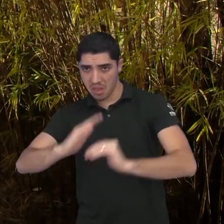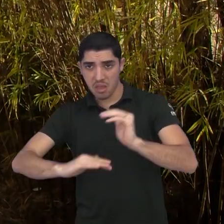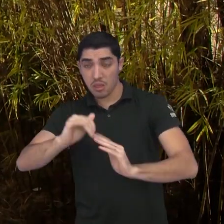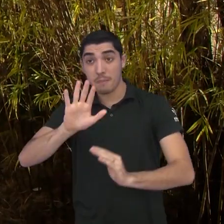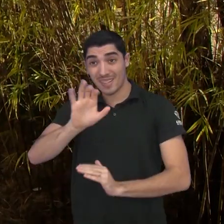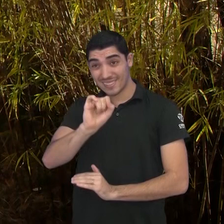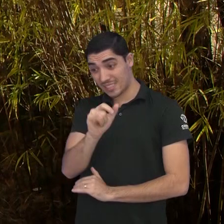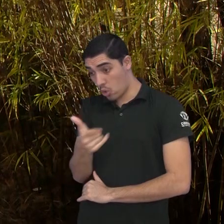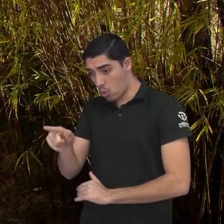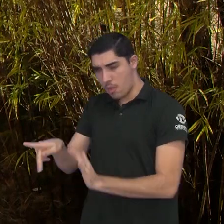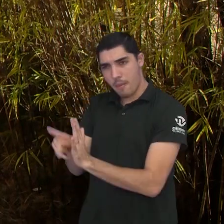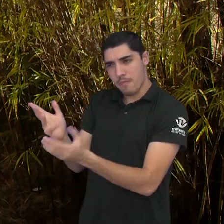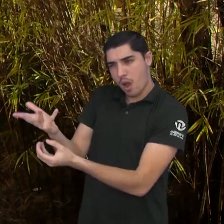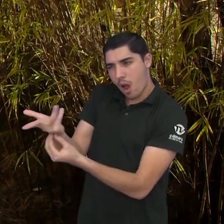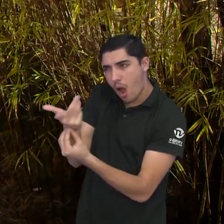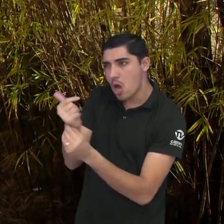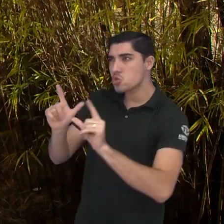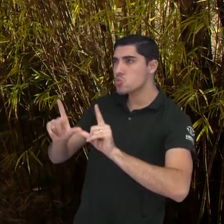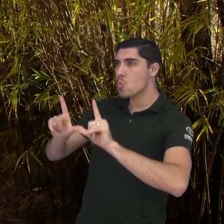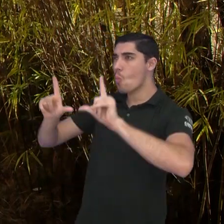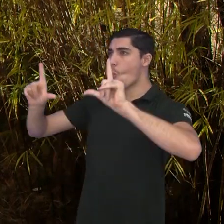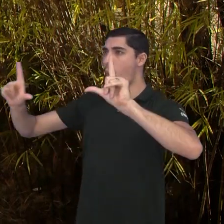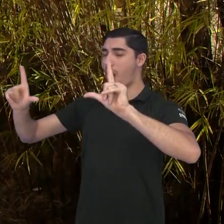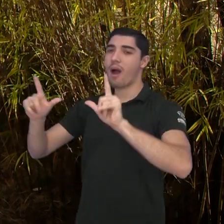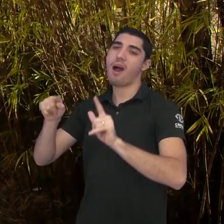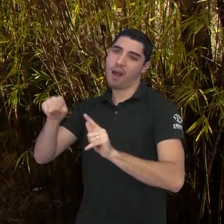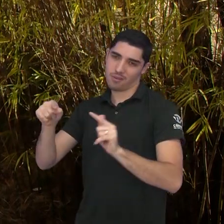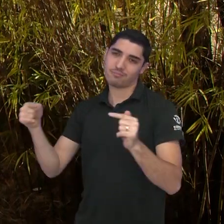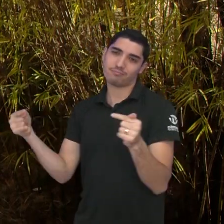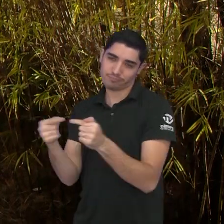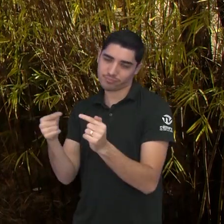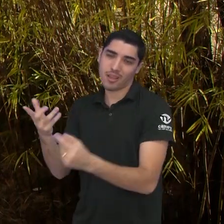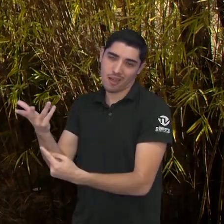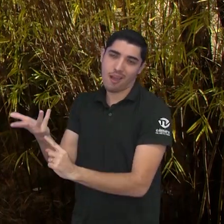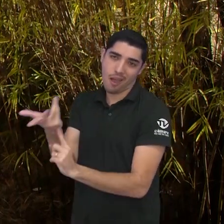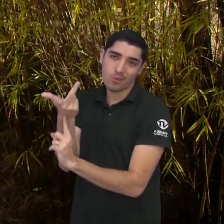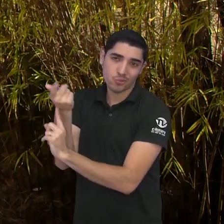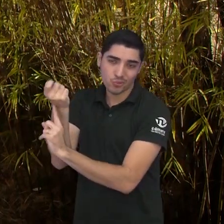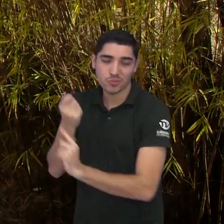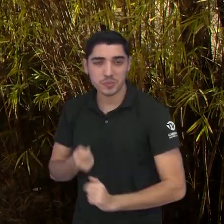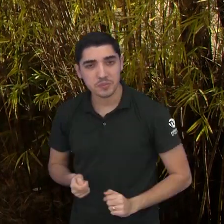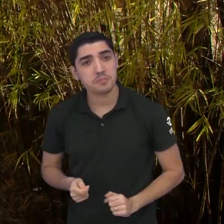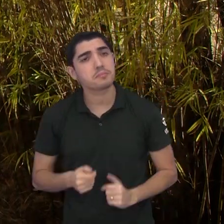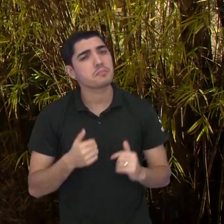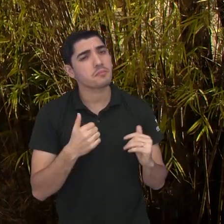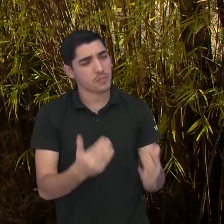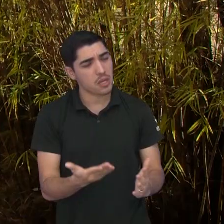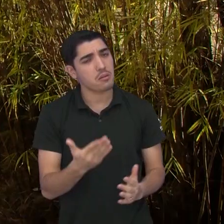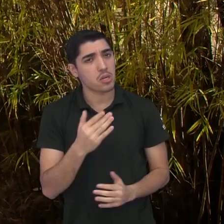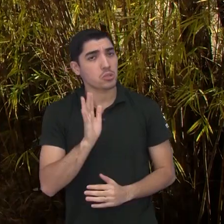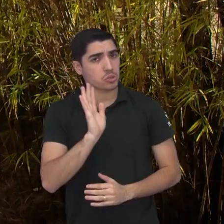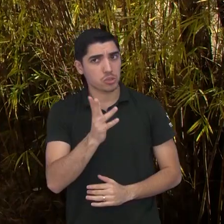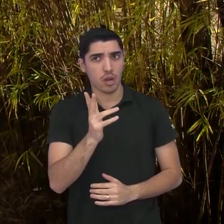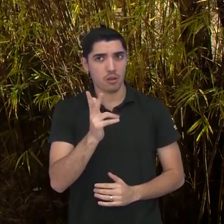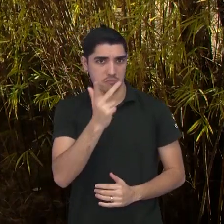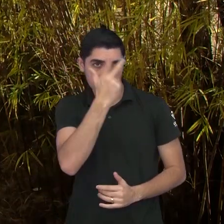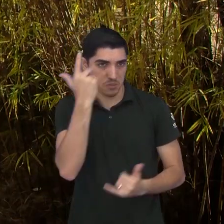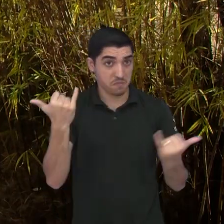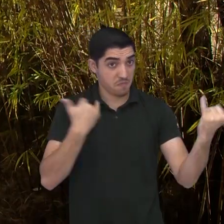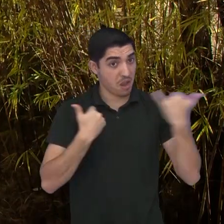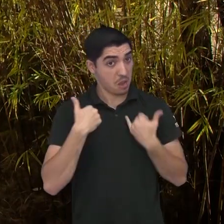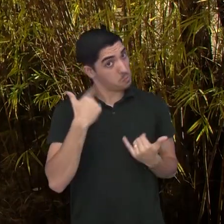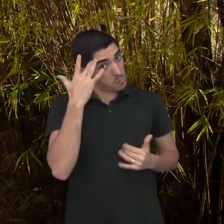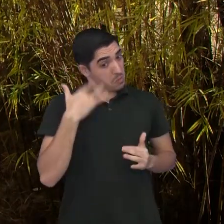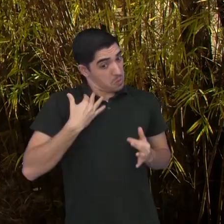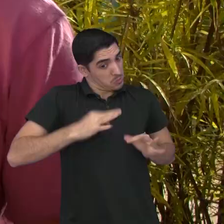por um objeto mais assim artístico, para quadro, ela vai puxar mais para essa área artística mesmo. Agora, eu já ouvi falar, você